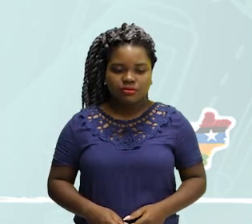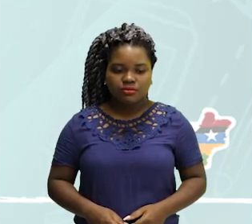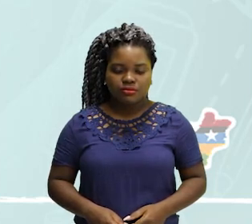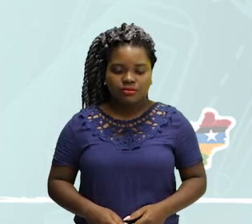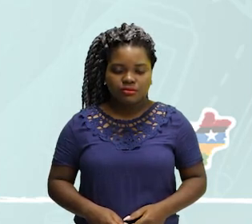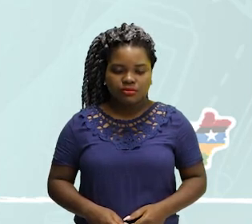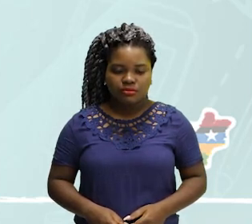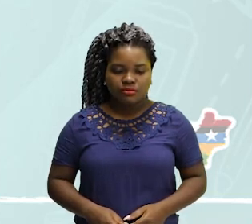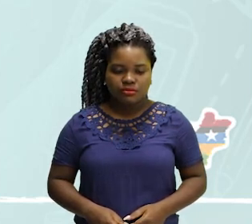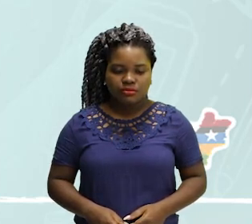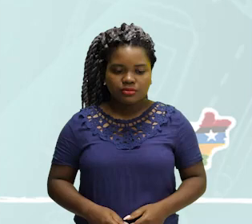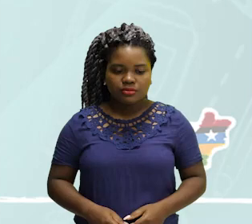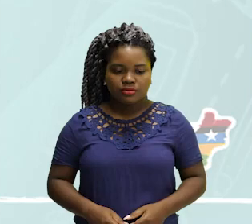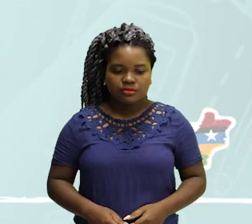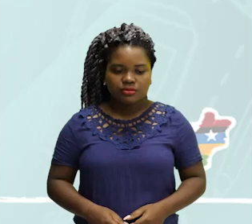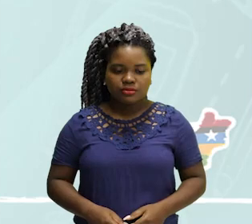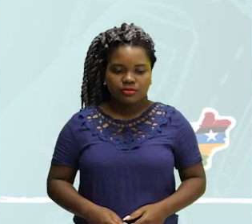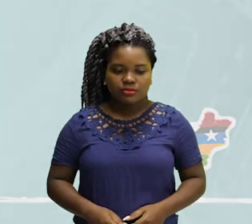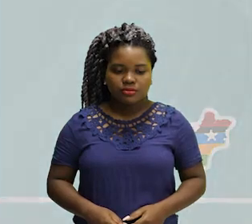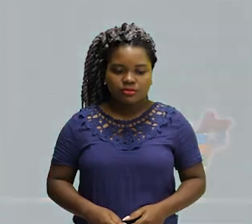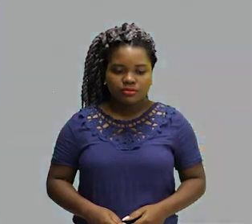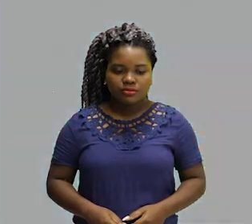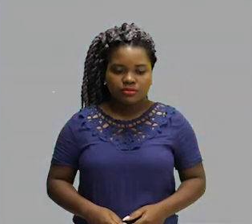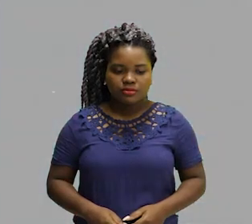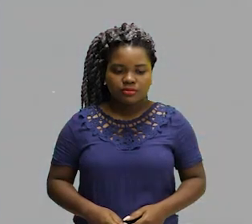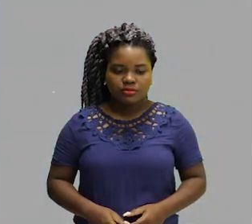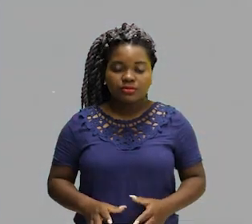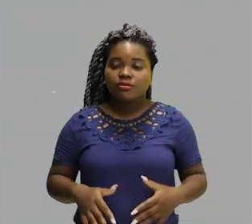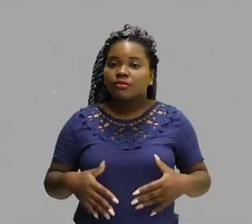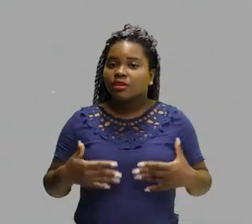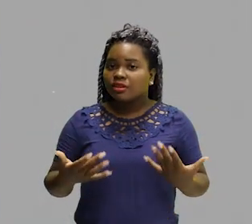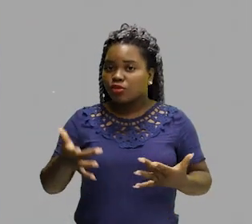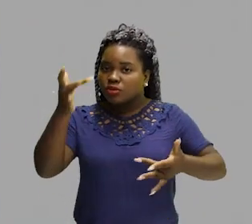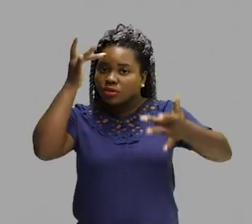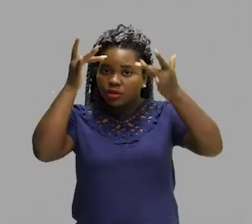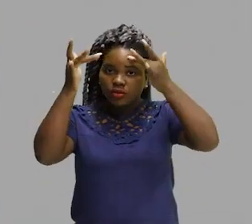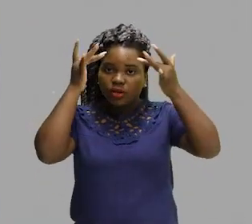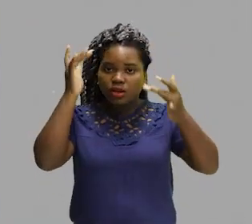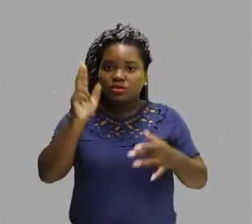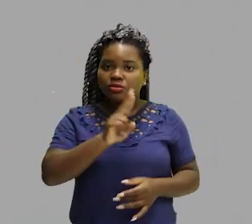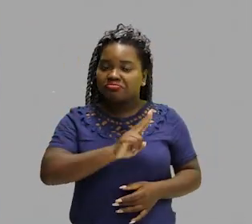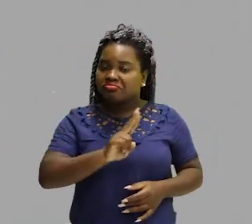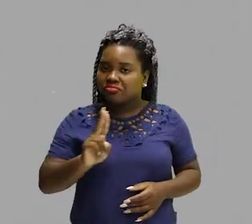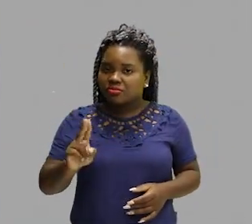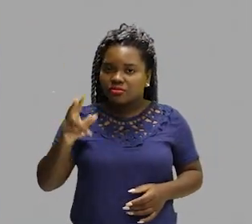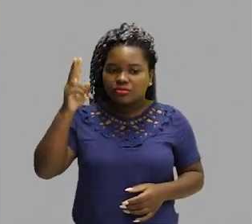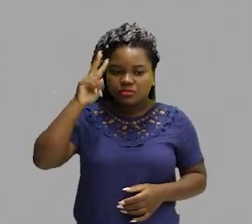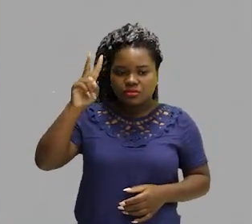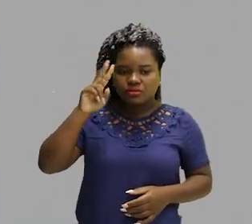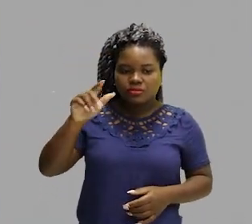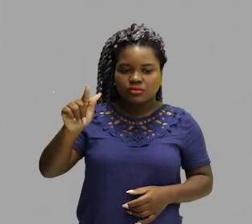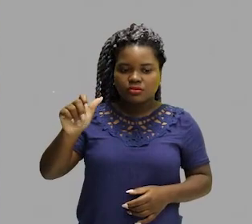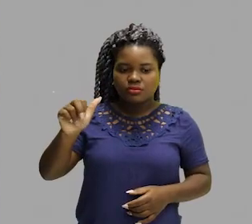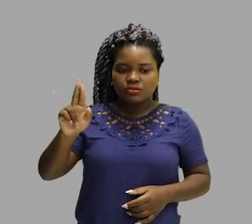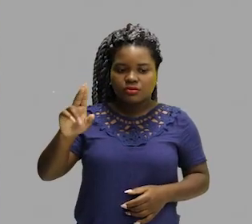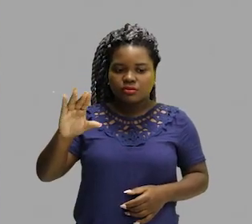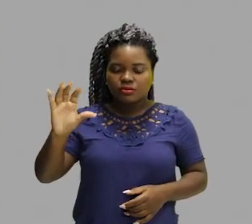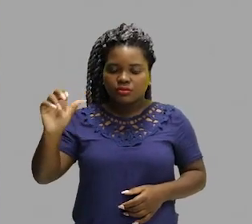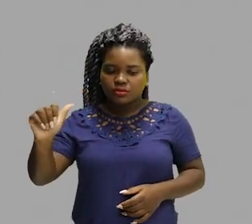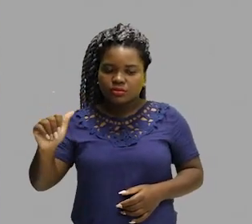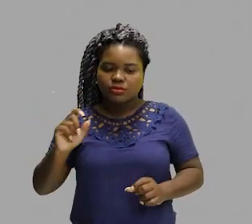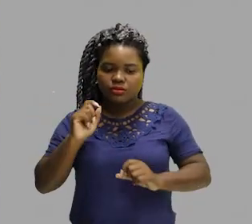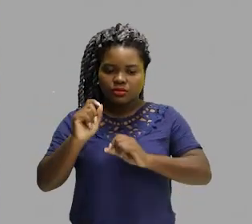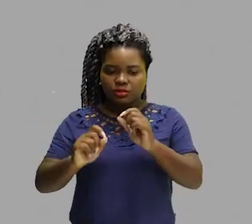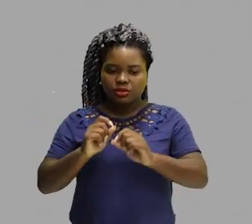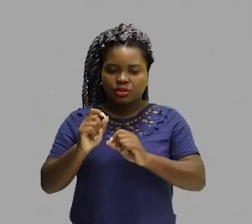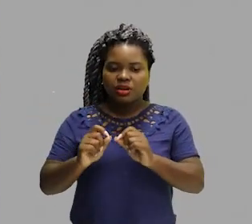Conde Vimioso e Aires Teles. Então você pode gravar esses nomes, né? Lembrando que o Garcia de Rezende é aquele primeiro nome que a gente